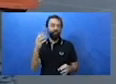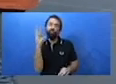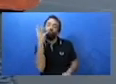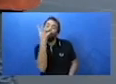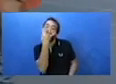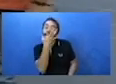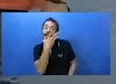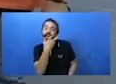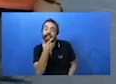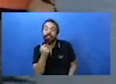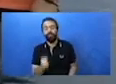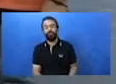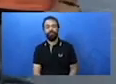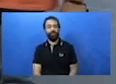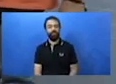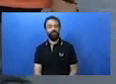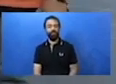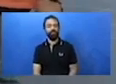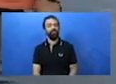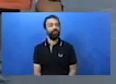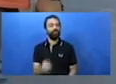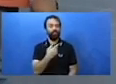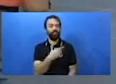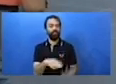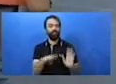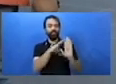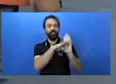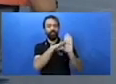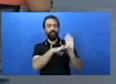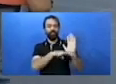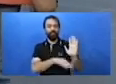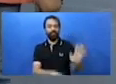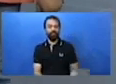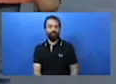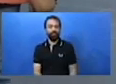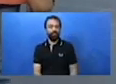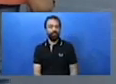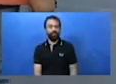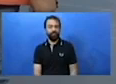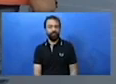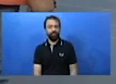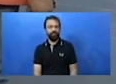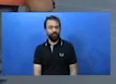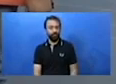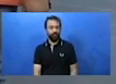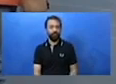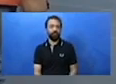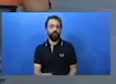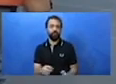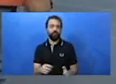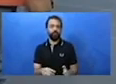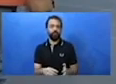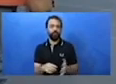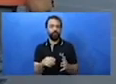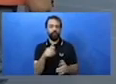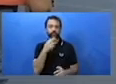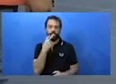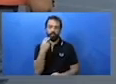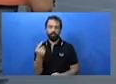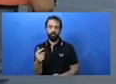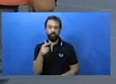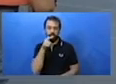nosso país. Olha a nossa aula 7, o que nós vamos estudar hoje? Nós vamos falar sobre a linguagem do cordel e aprender o